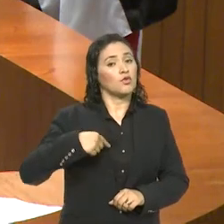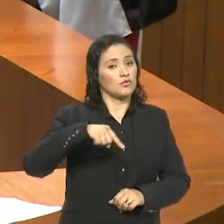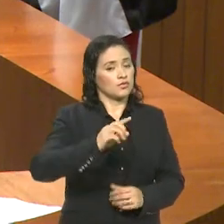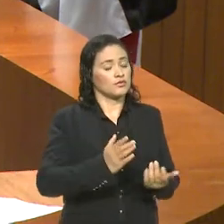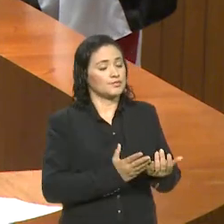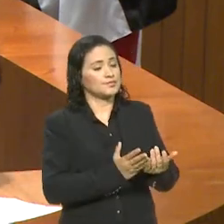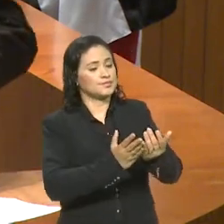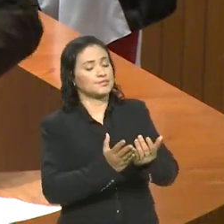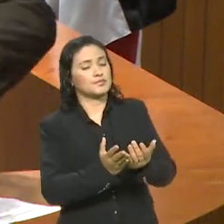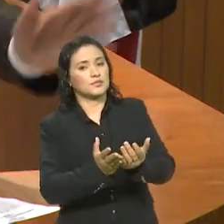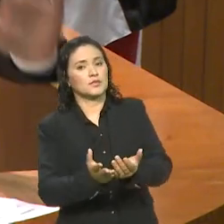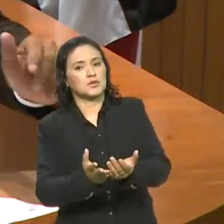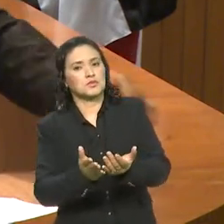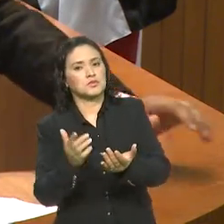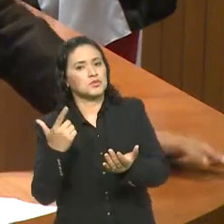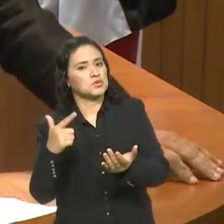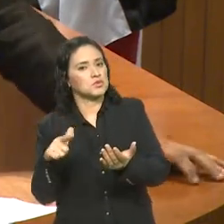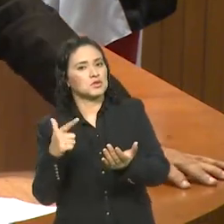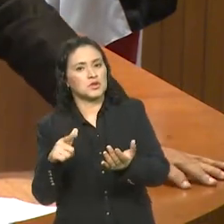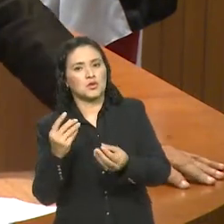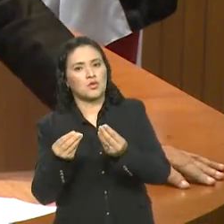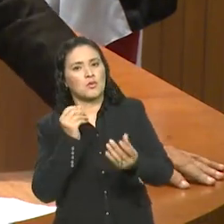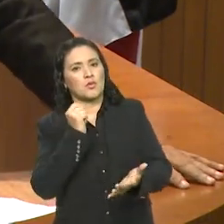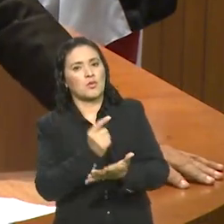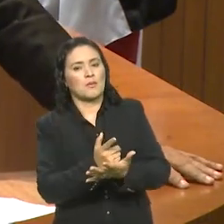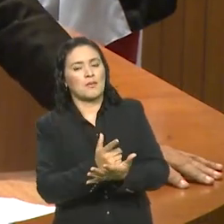e não tem passagem. Só daqui a 20 dias.